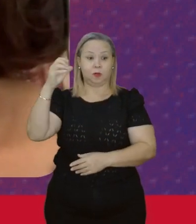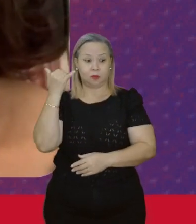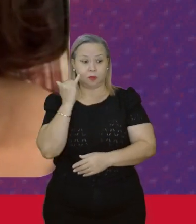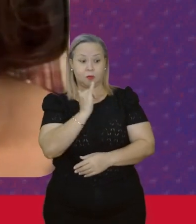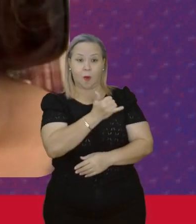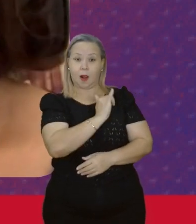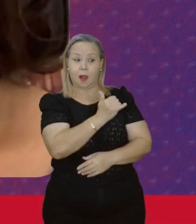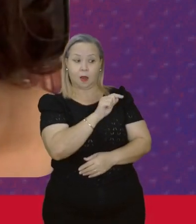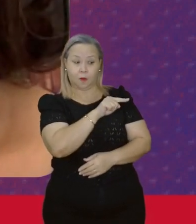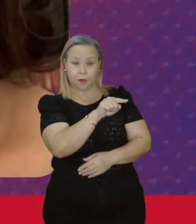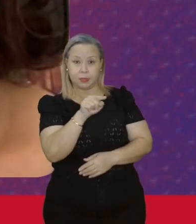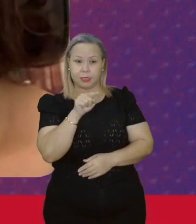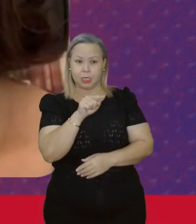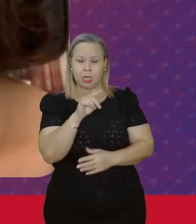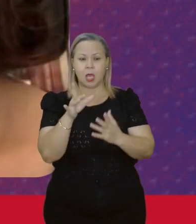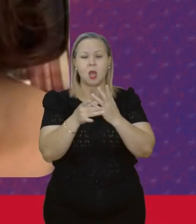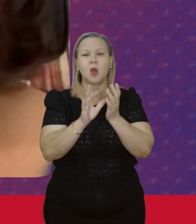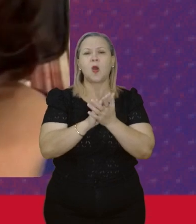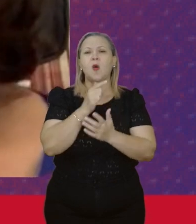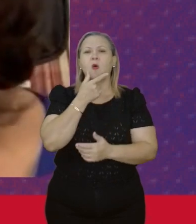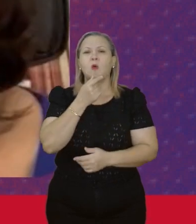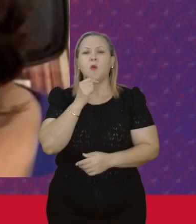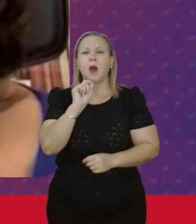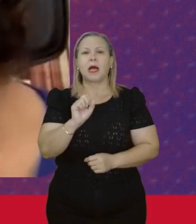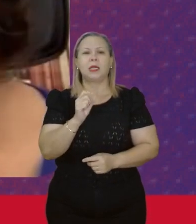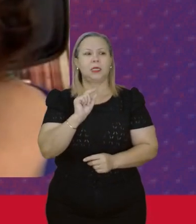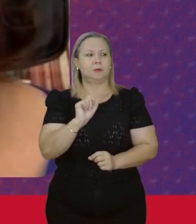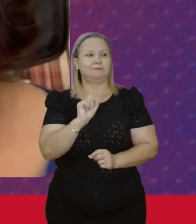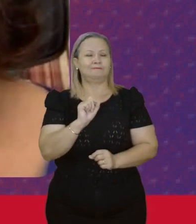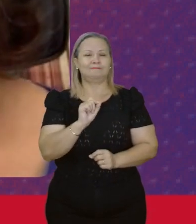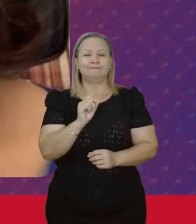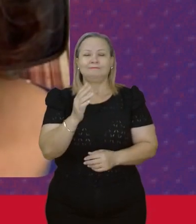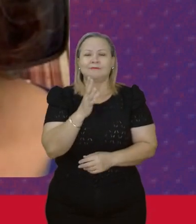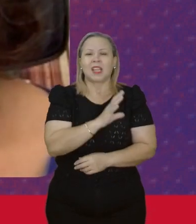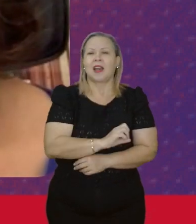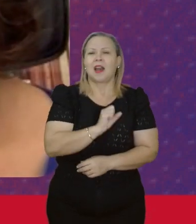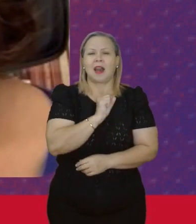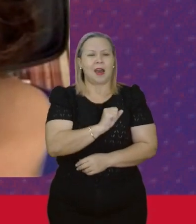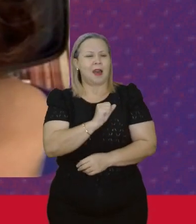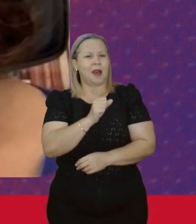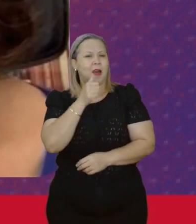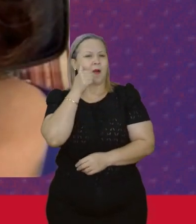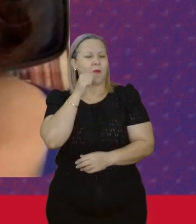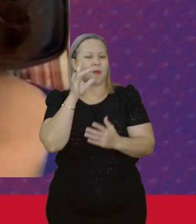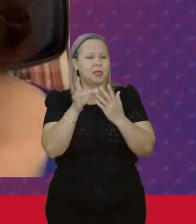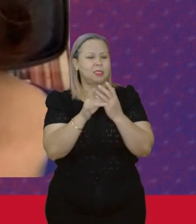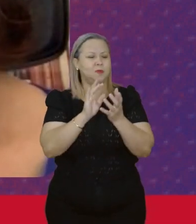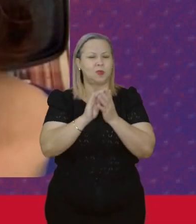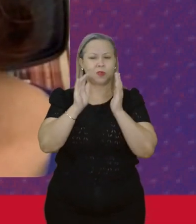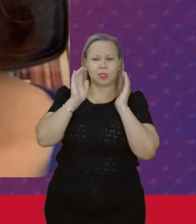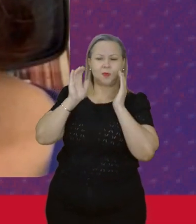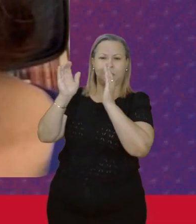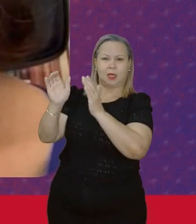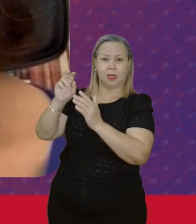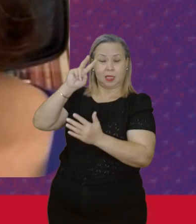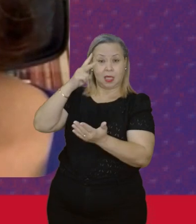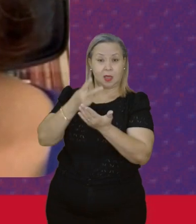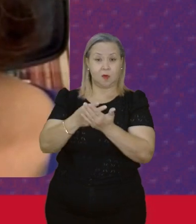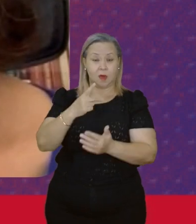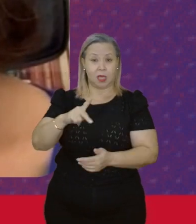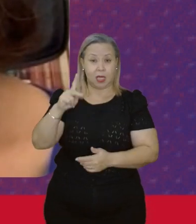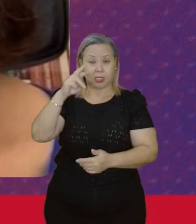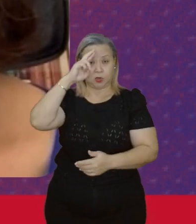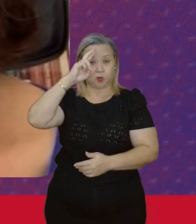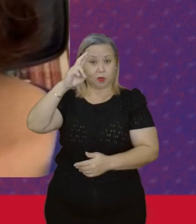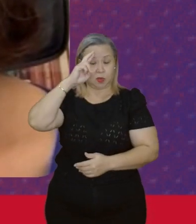O marido não resiste à esposa que o respeita, que reconhece a sua autoridade e que se dedica de